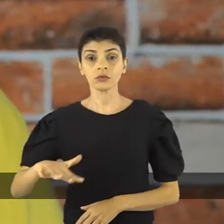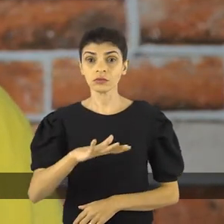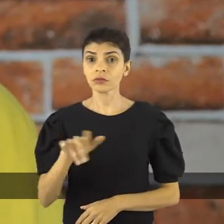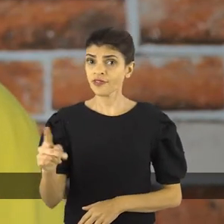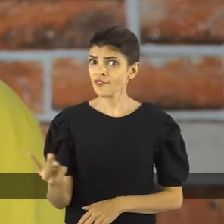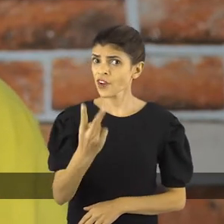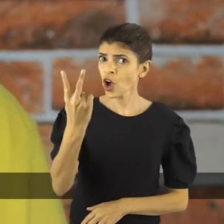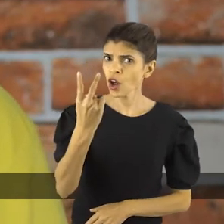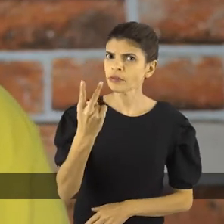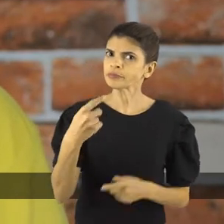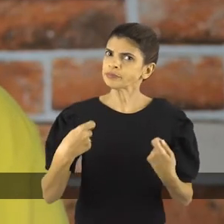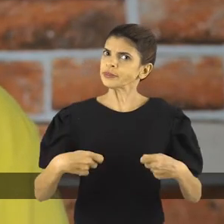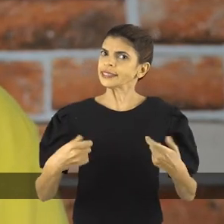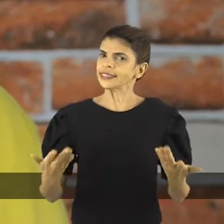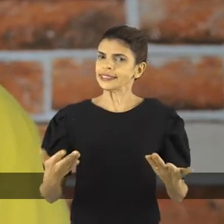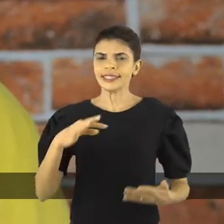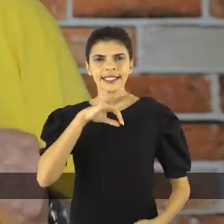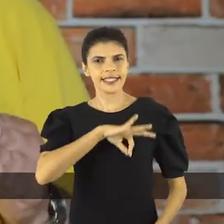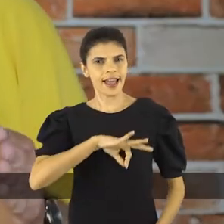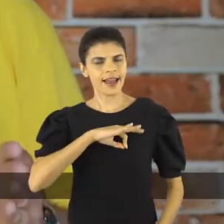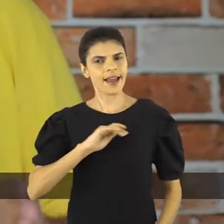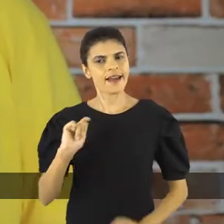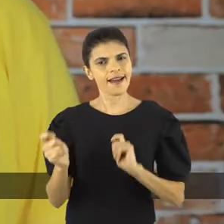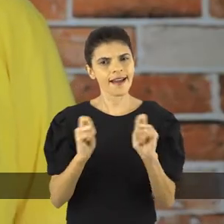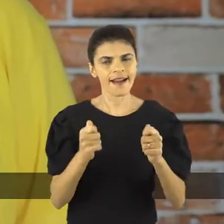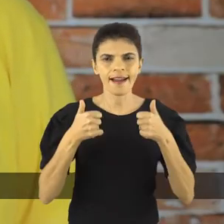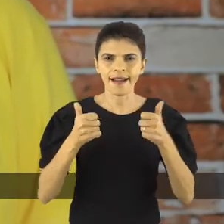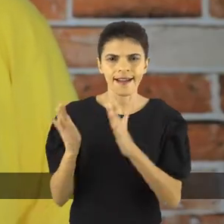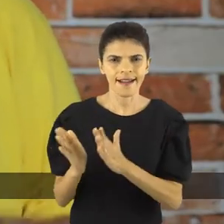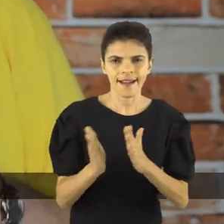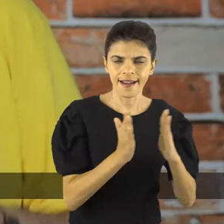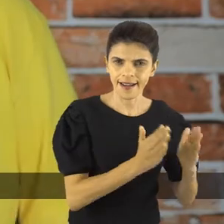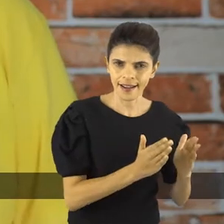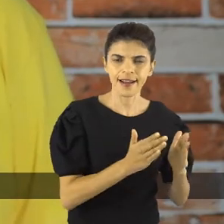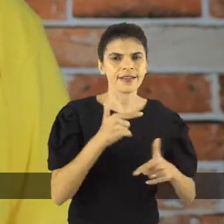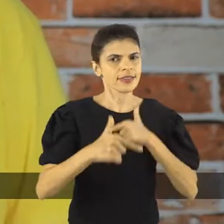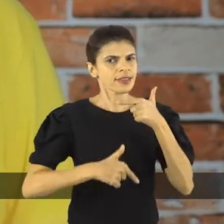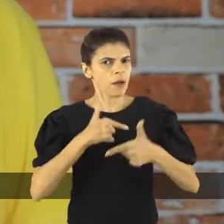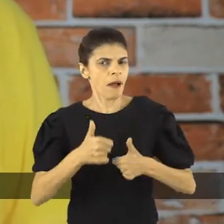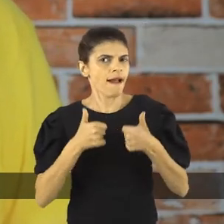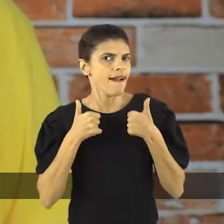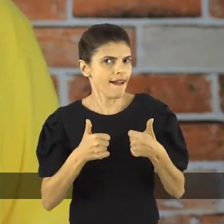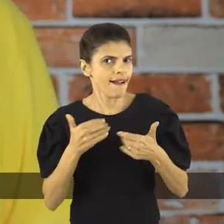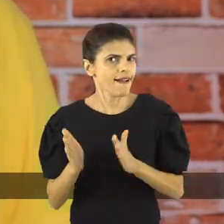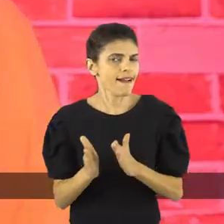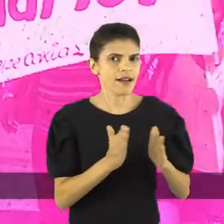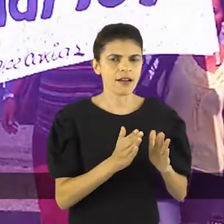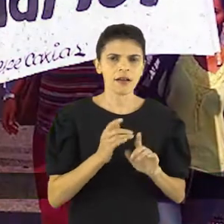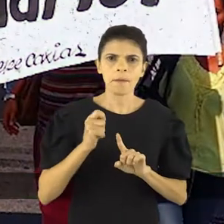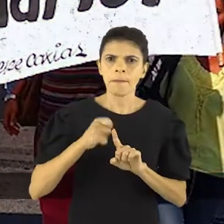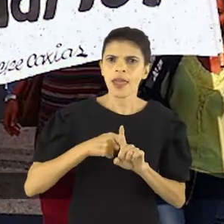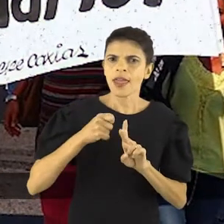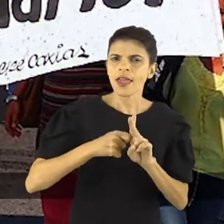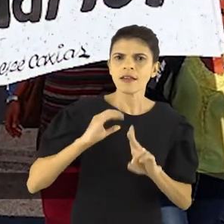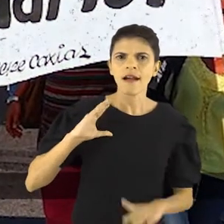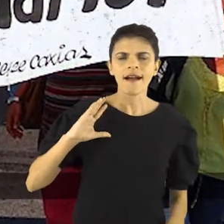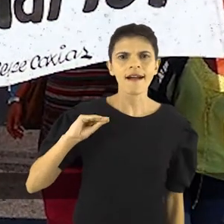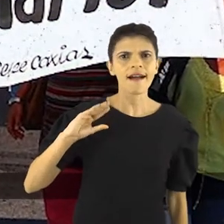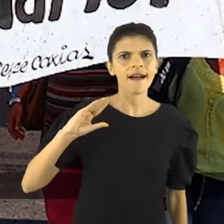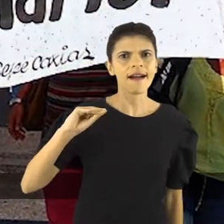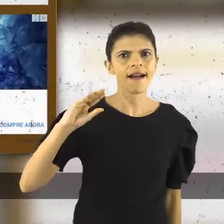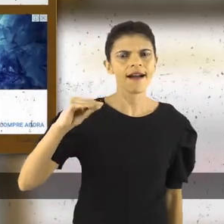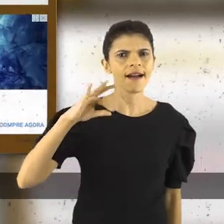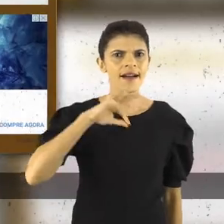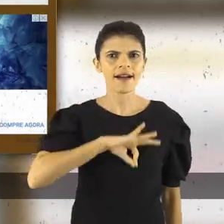funcionários precisam ser valorizados, ter salário em dia, ter melhores condições de trabalho. Foram meses